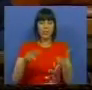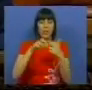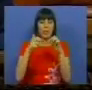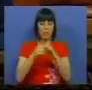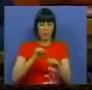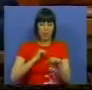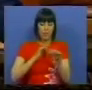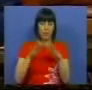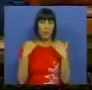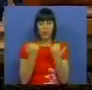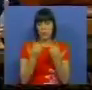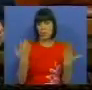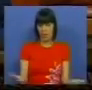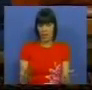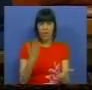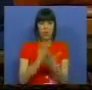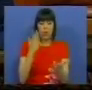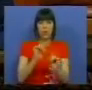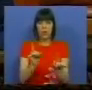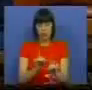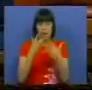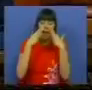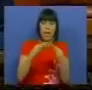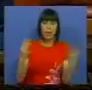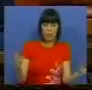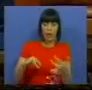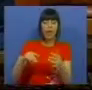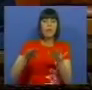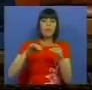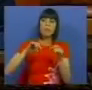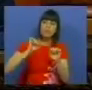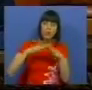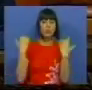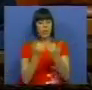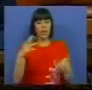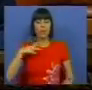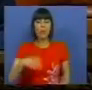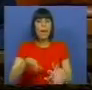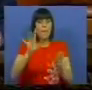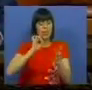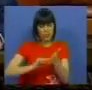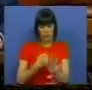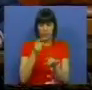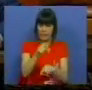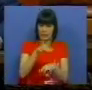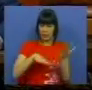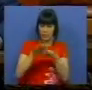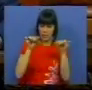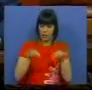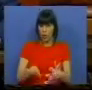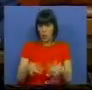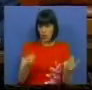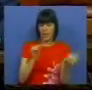da nossa sociedade, não me refiro apenas, naturalmente, à sociedade portuguesa, mas é sobre essa, fundamentalmente, que estamos a fazer hoje